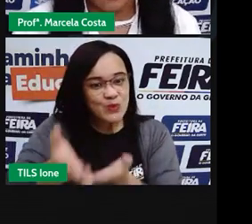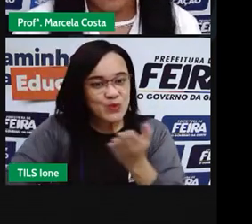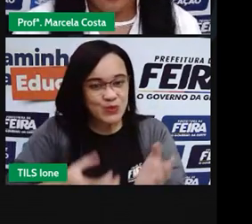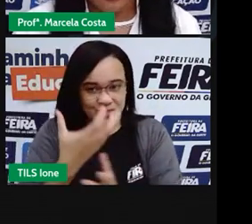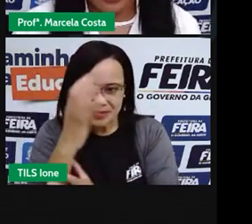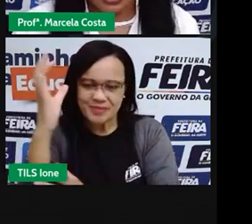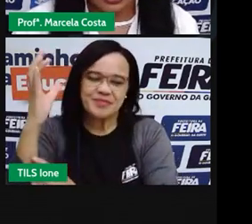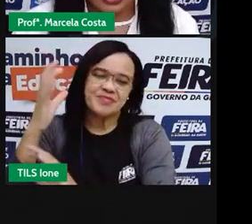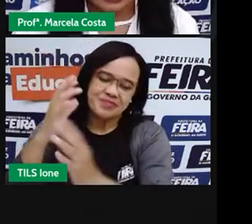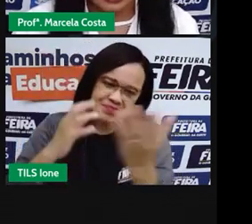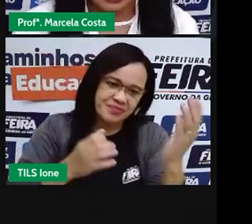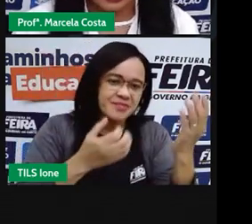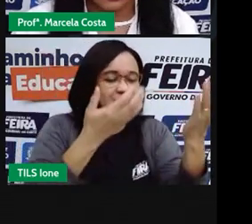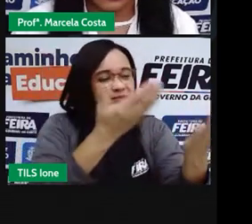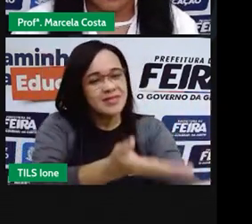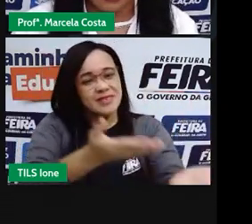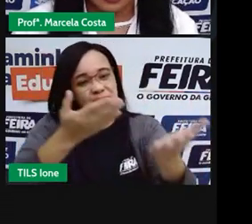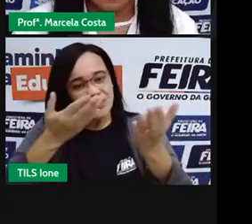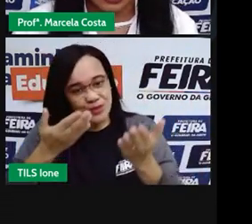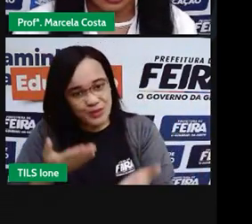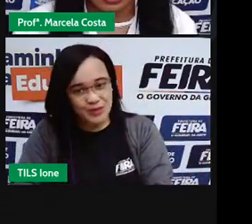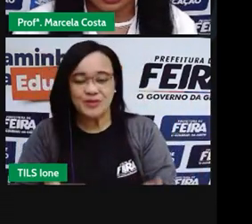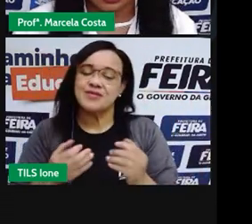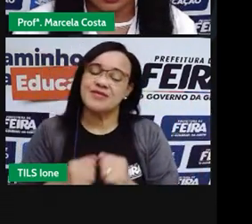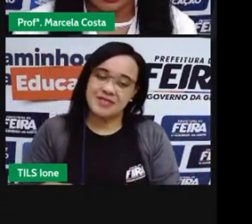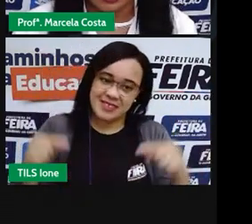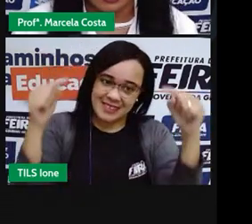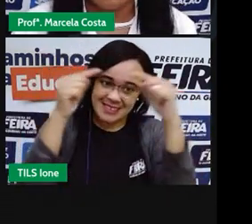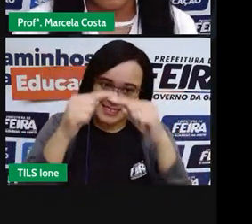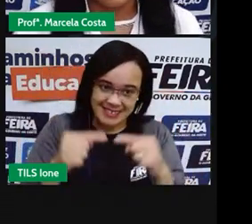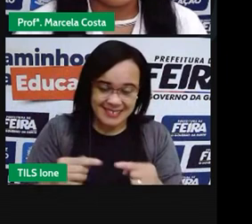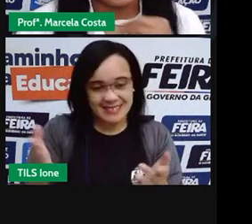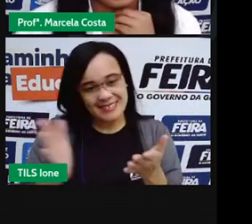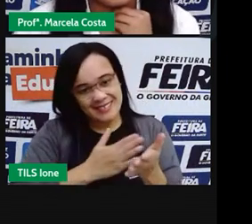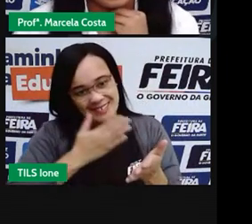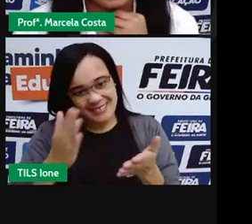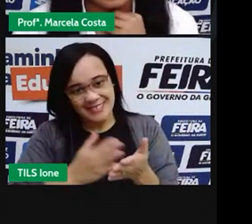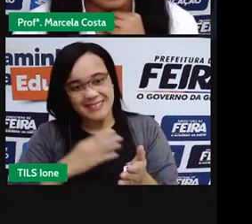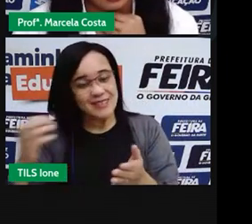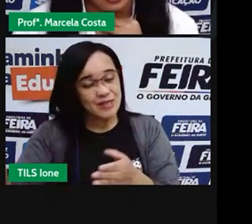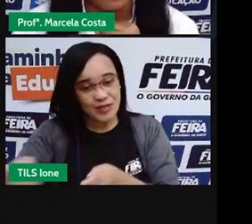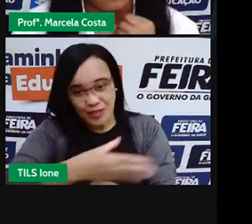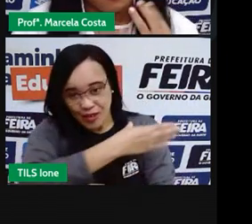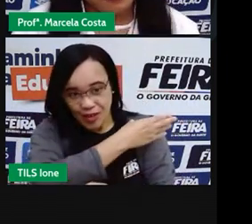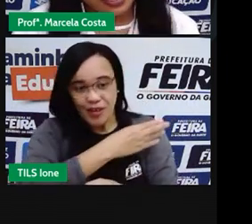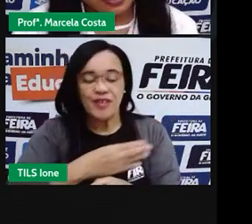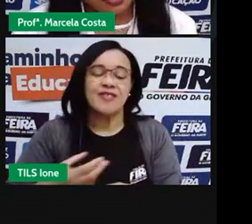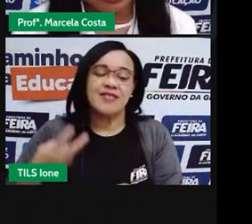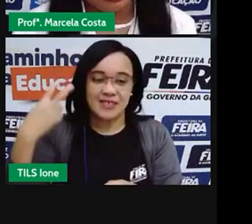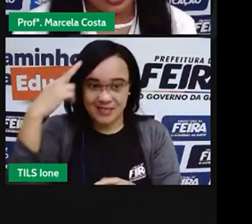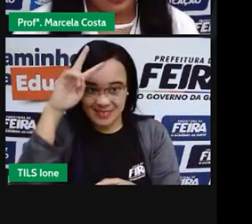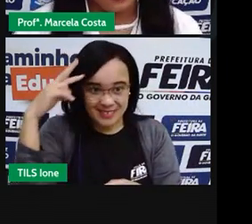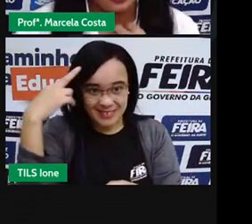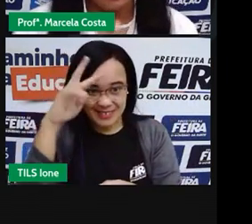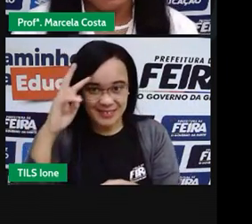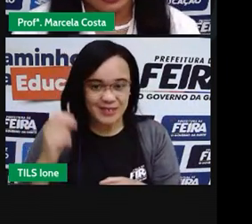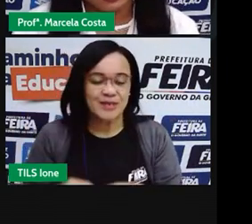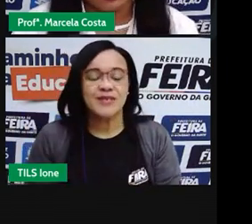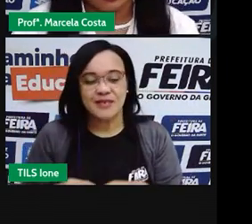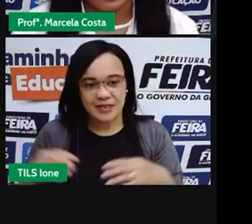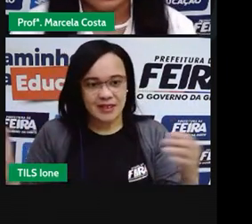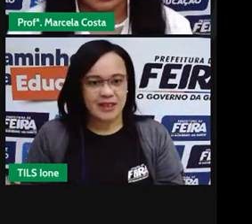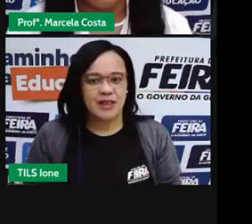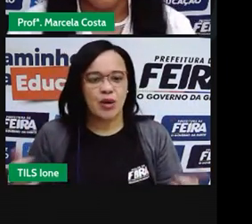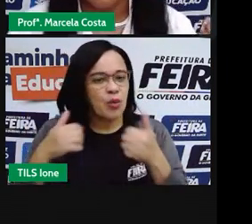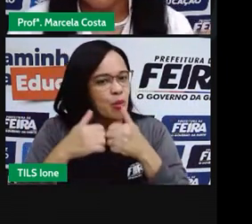Esse é o convite que essa releitura faz para a gente. Mostrar que é um começo, é um